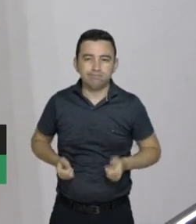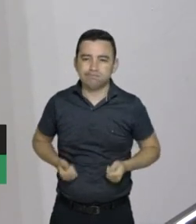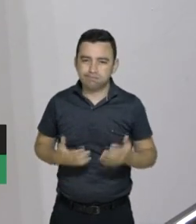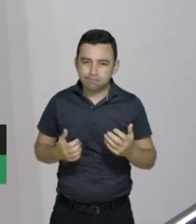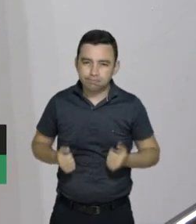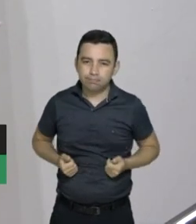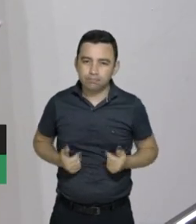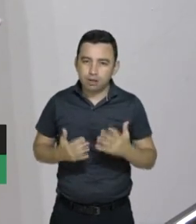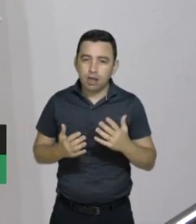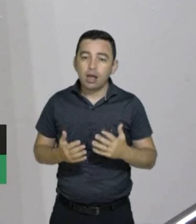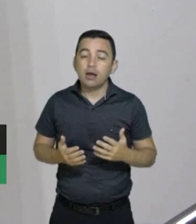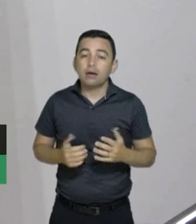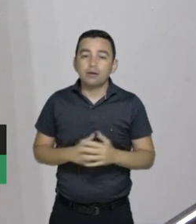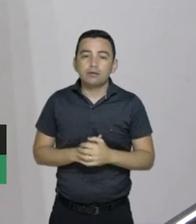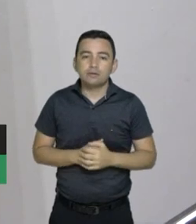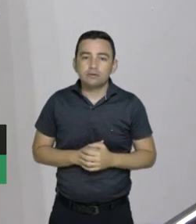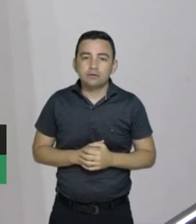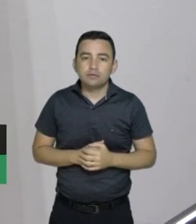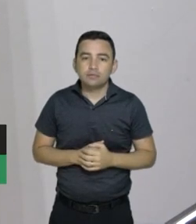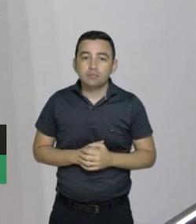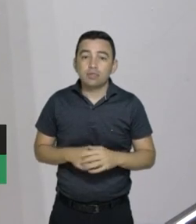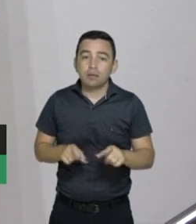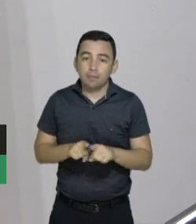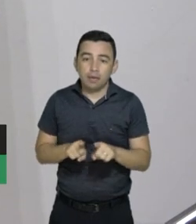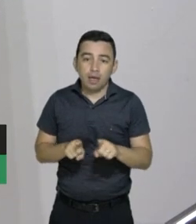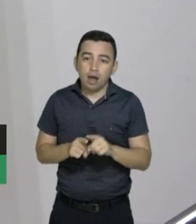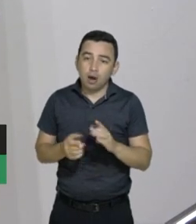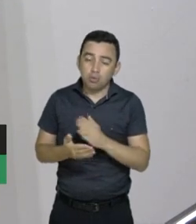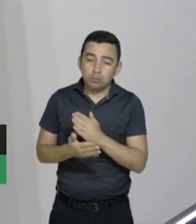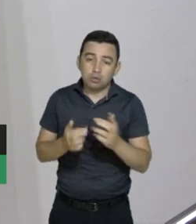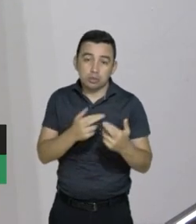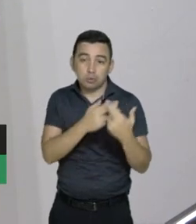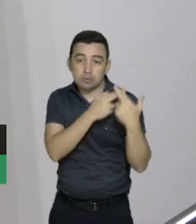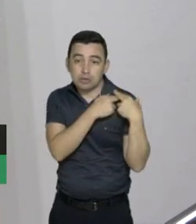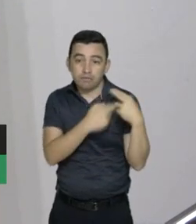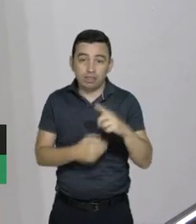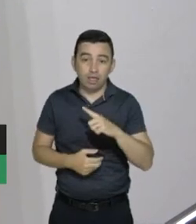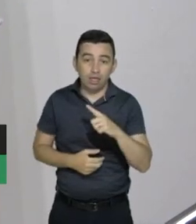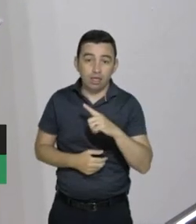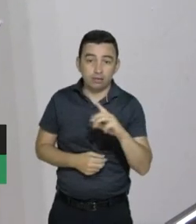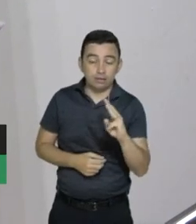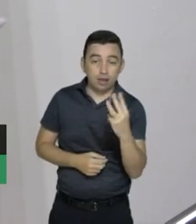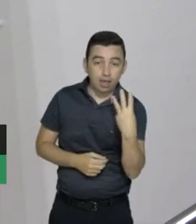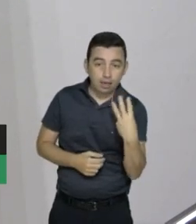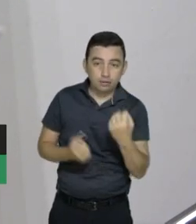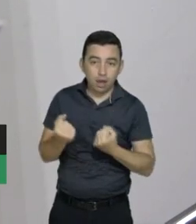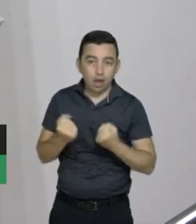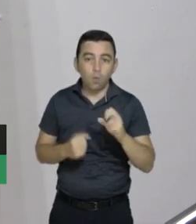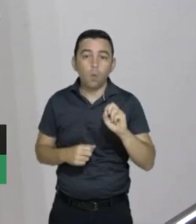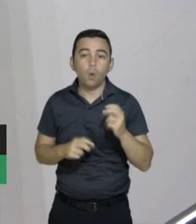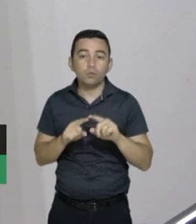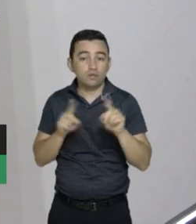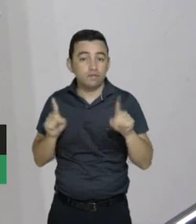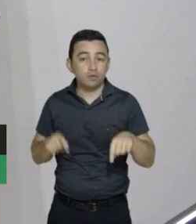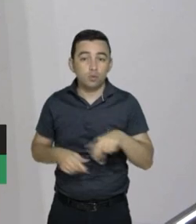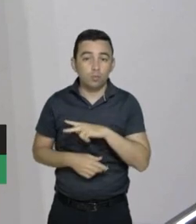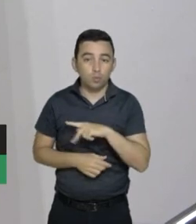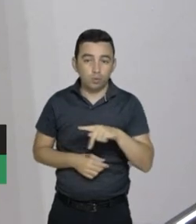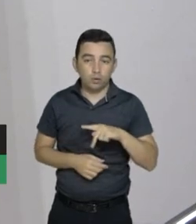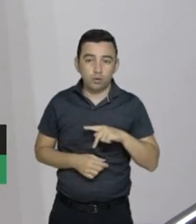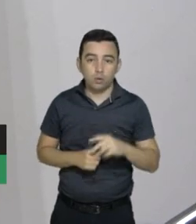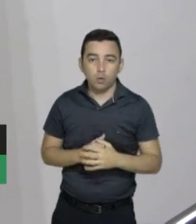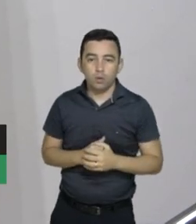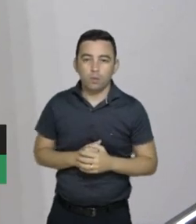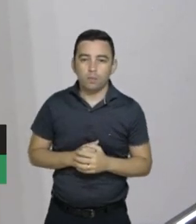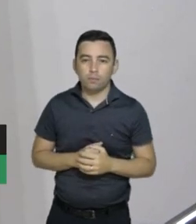falecidos responsáveis que possuíam três carros ou eram servidores públicos o programa foi